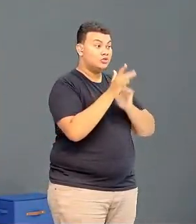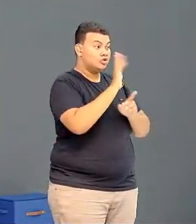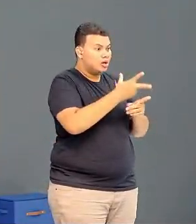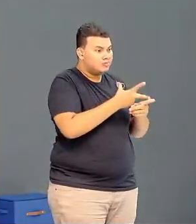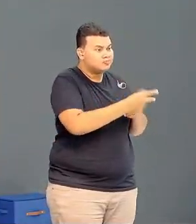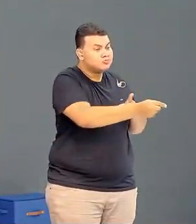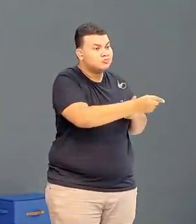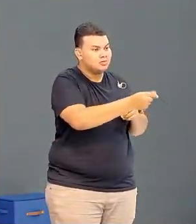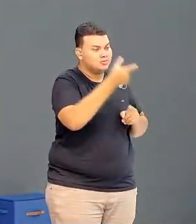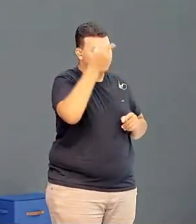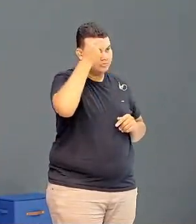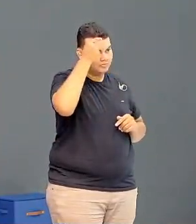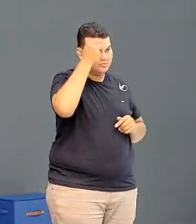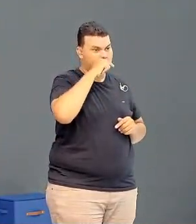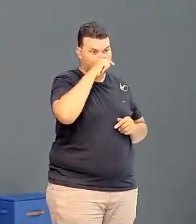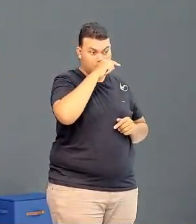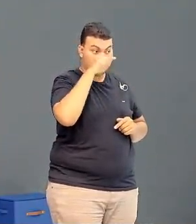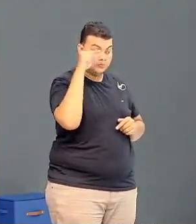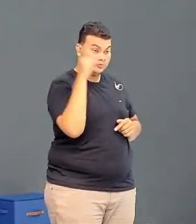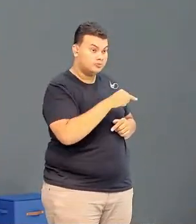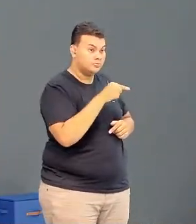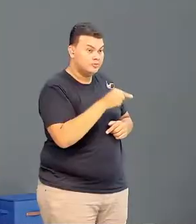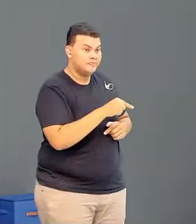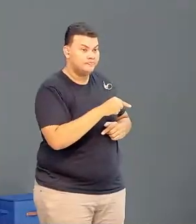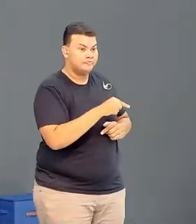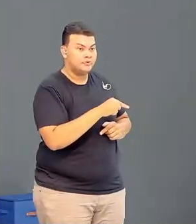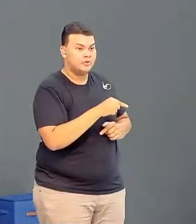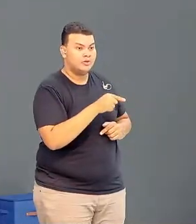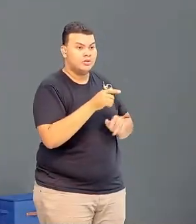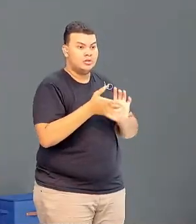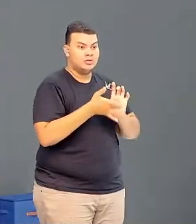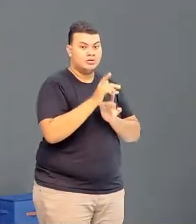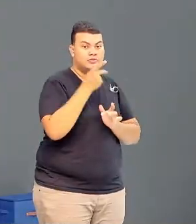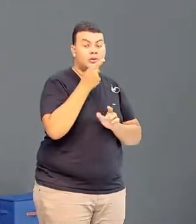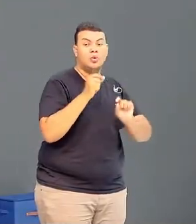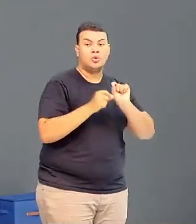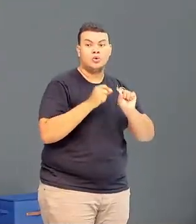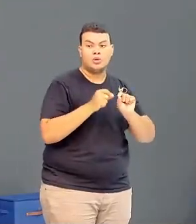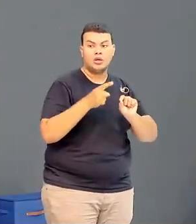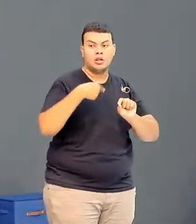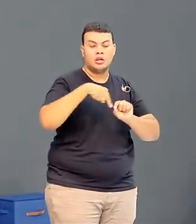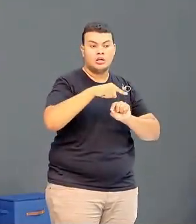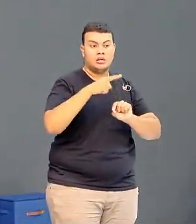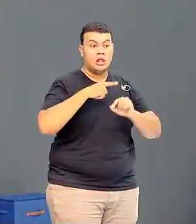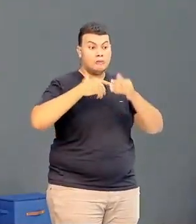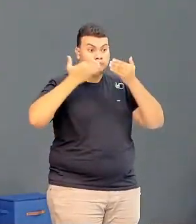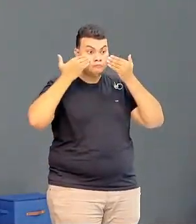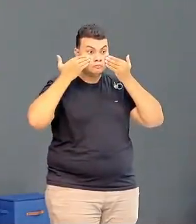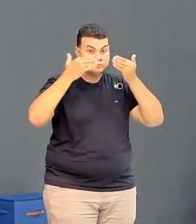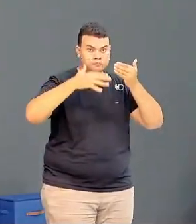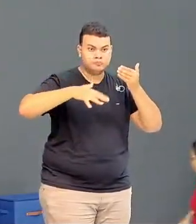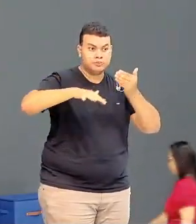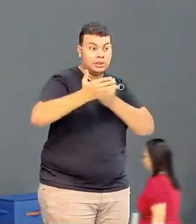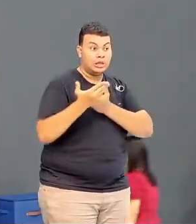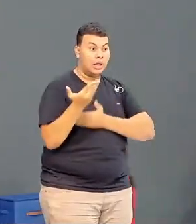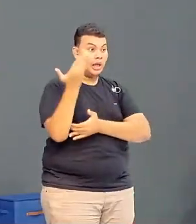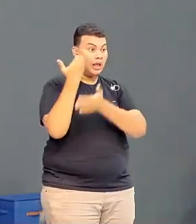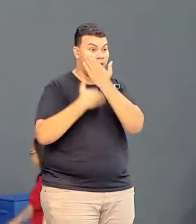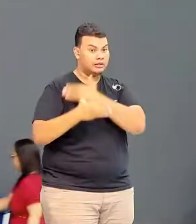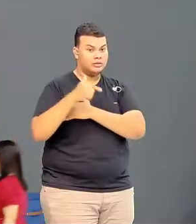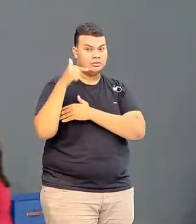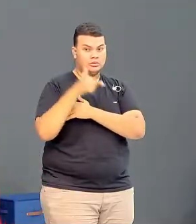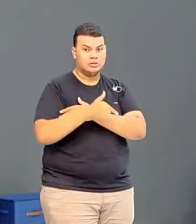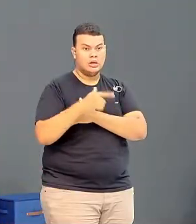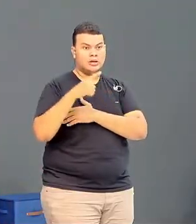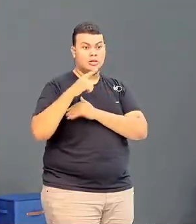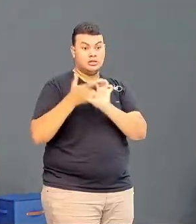venceu. A palavra diz que Deus fez dele um espetáculo público. Quando pegou a escrita,